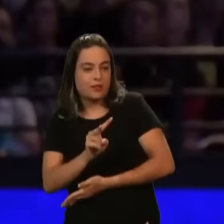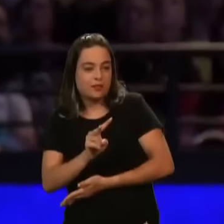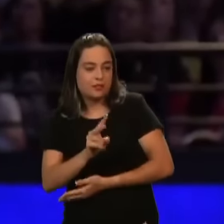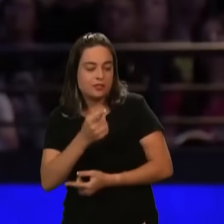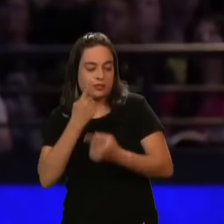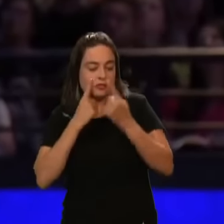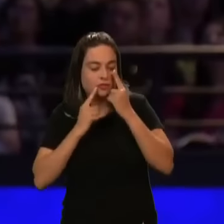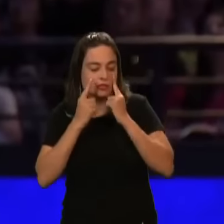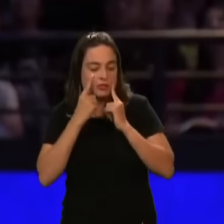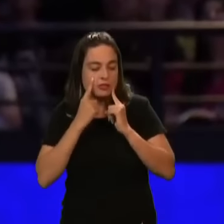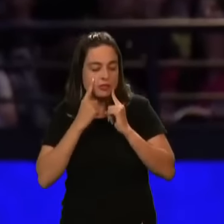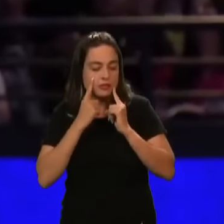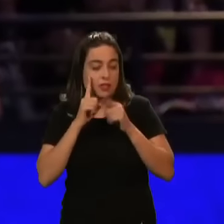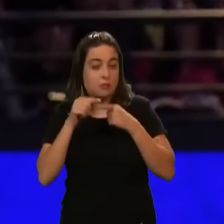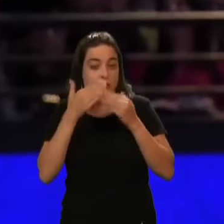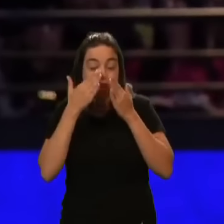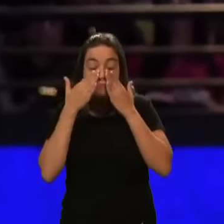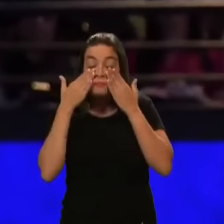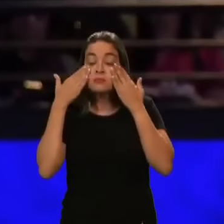fora.